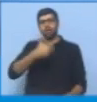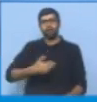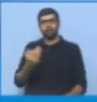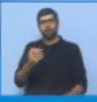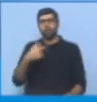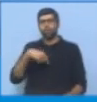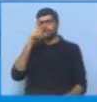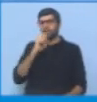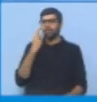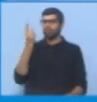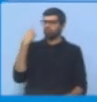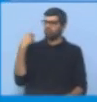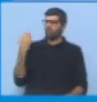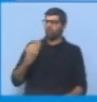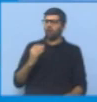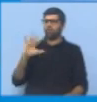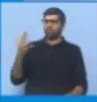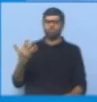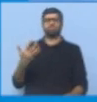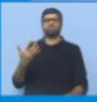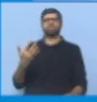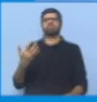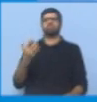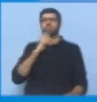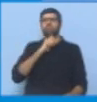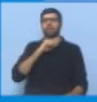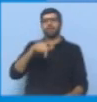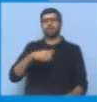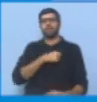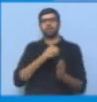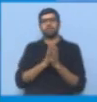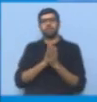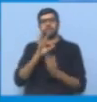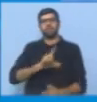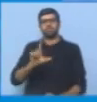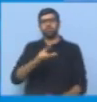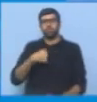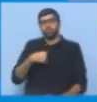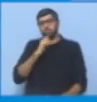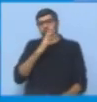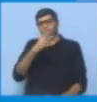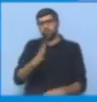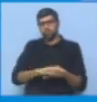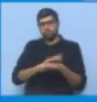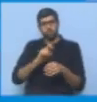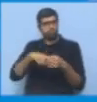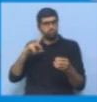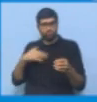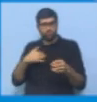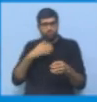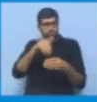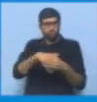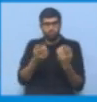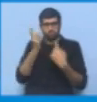do que se passou aqui há 2 anos, talvez, aqui na Diocese de Lisboa. Eu estou à vontade para falar porque não tive nada a ver com isso,